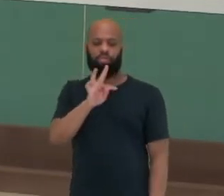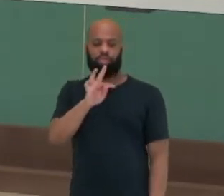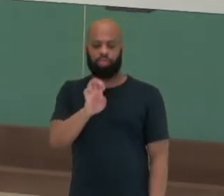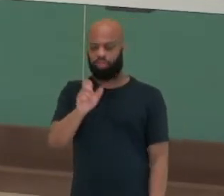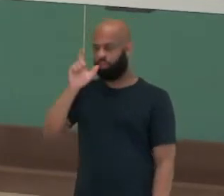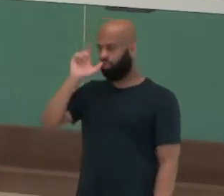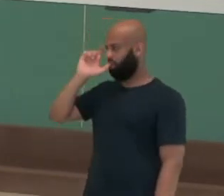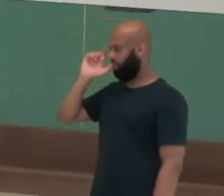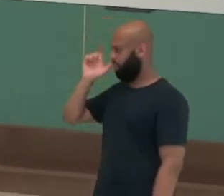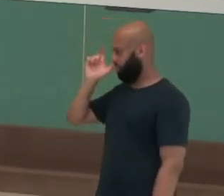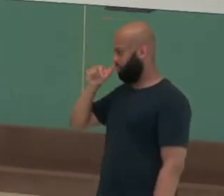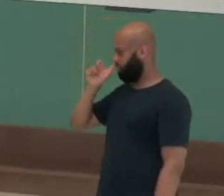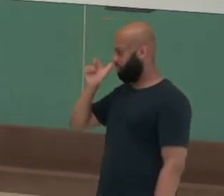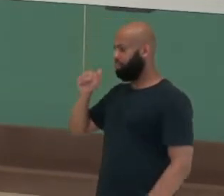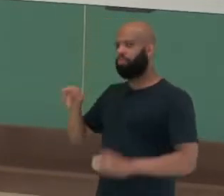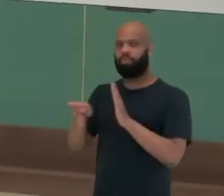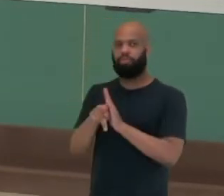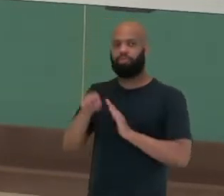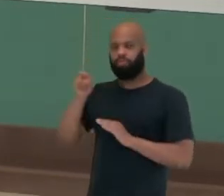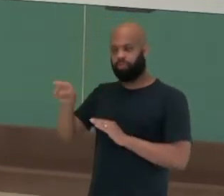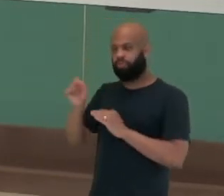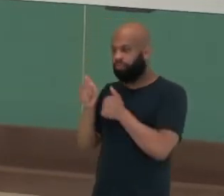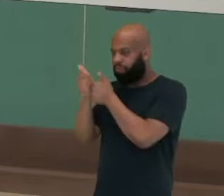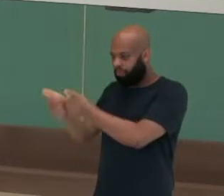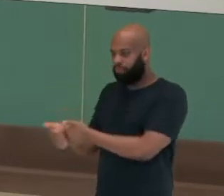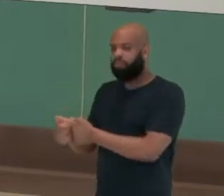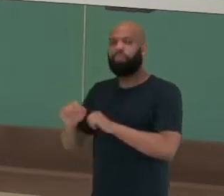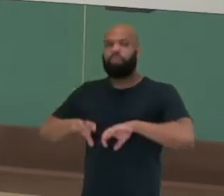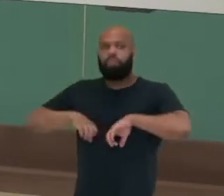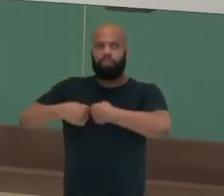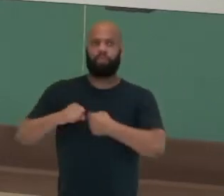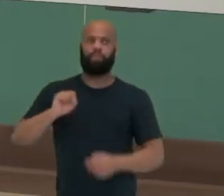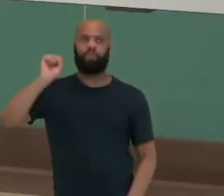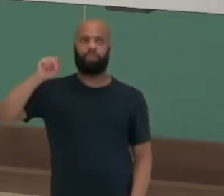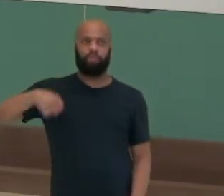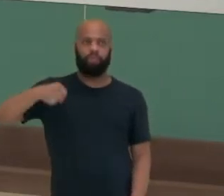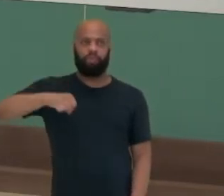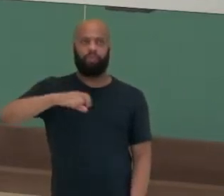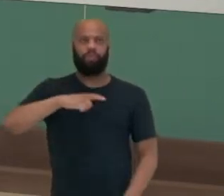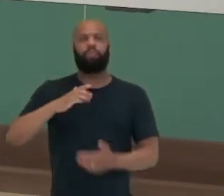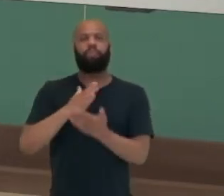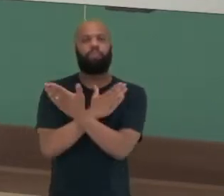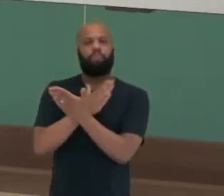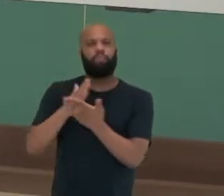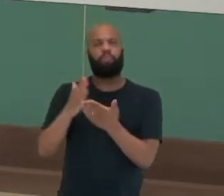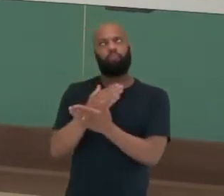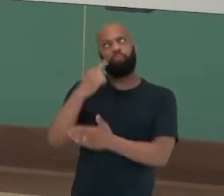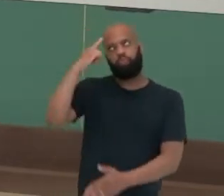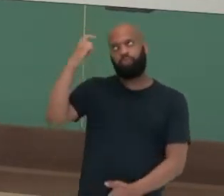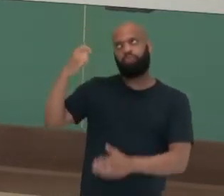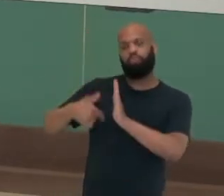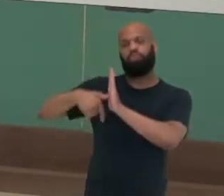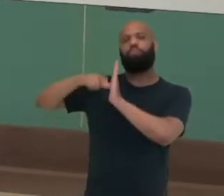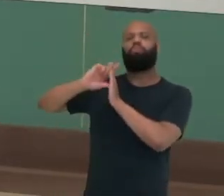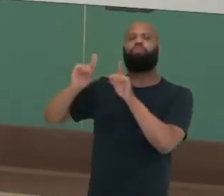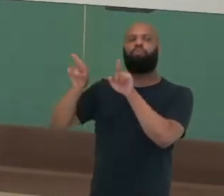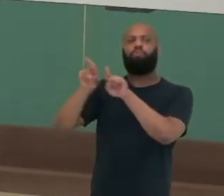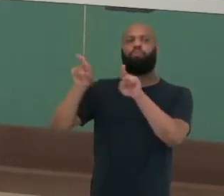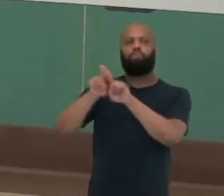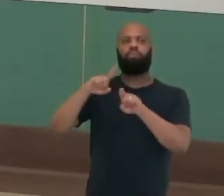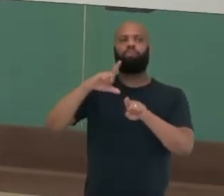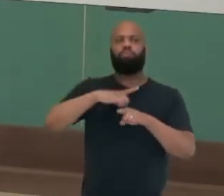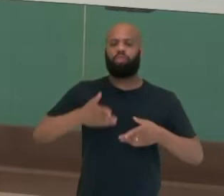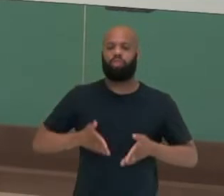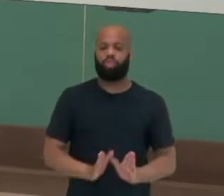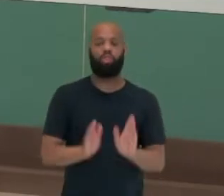filósofo racionalista e ele defende que sim, nós temos algumas ideias prévias, algumas ideias que